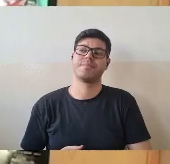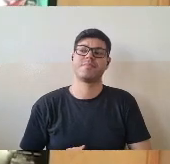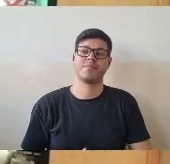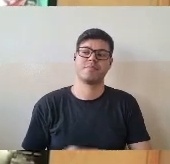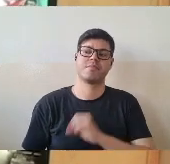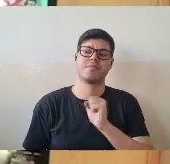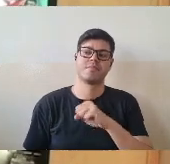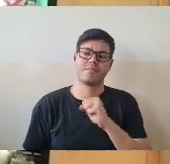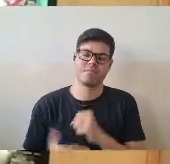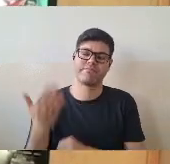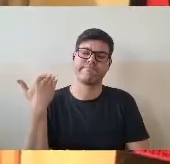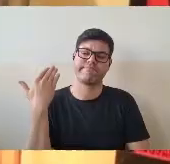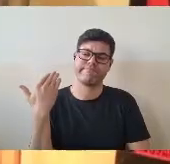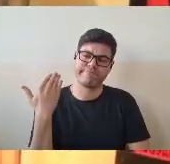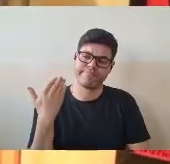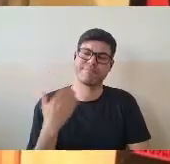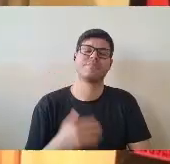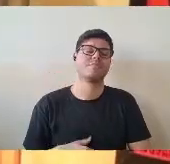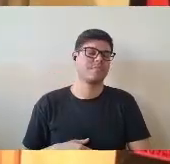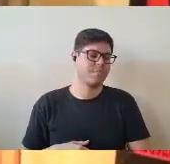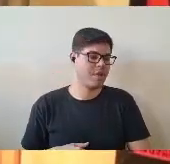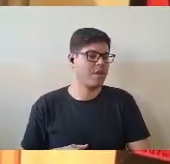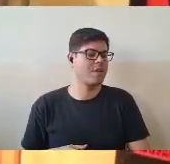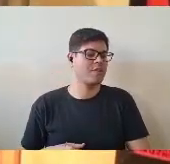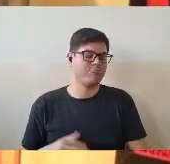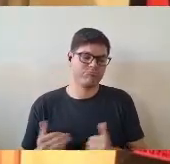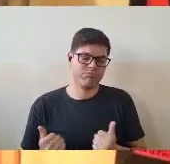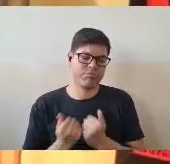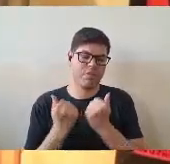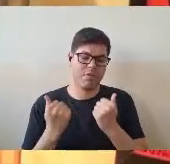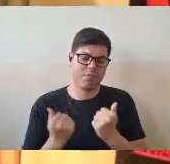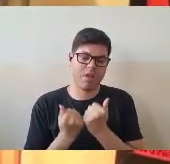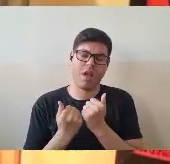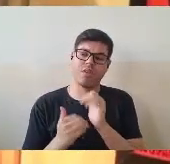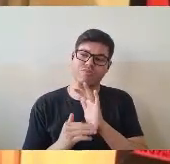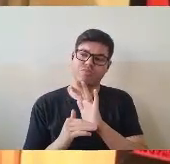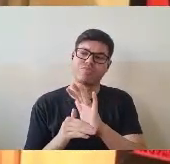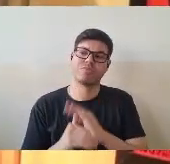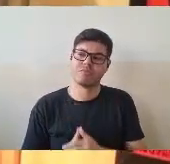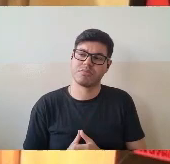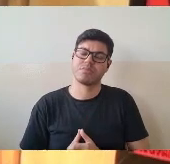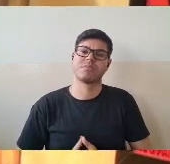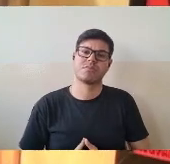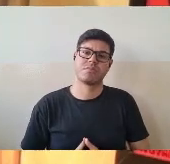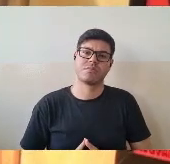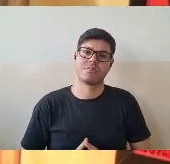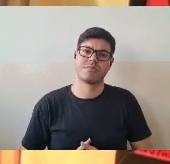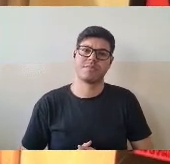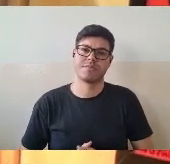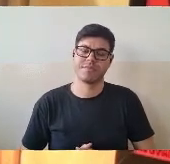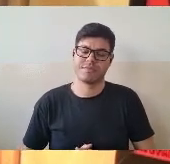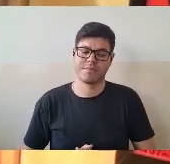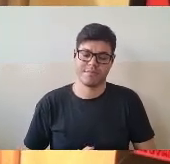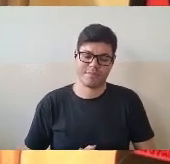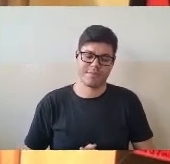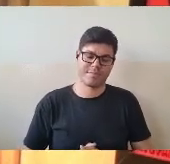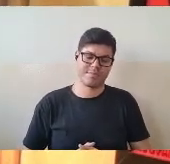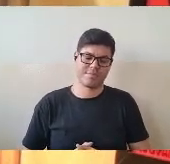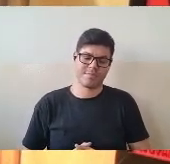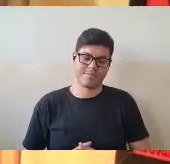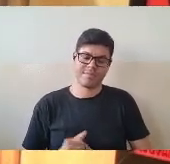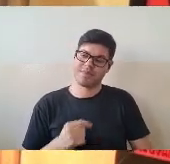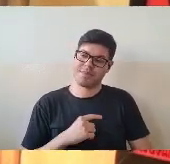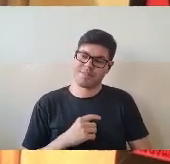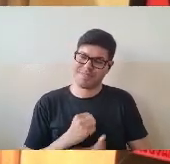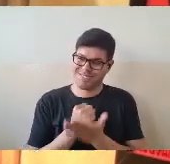certo. Eu quero encerrar, mas eu não consigo encerrar. O pessoal está falando que já deu tempo. Eu vou tentar encerrar com essa